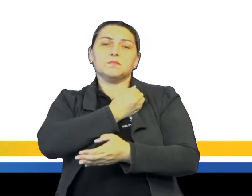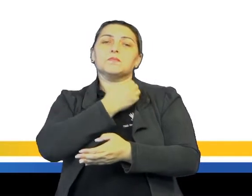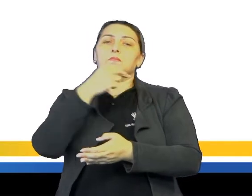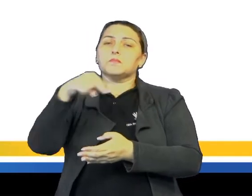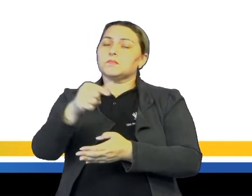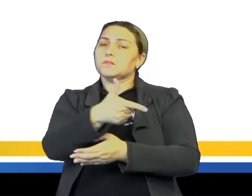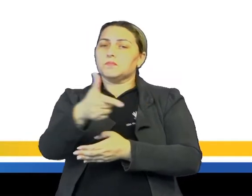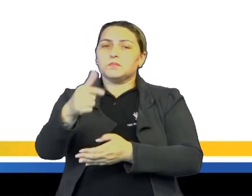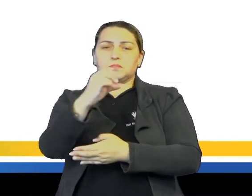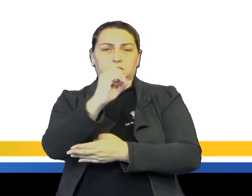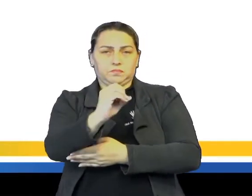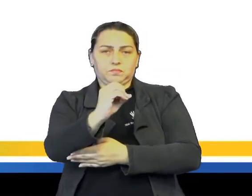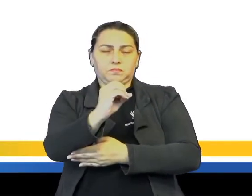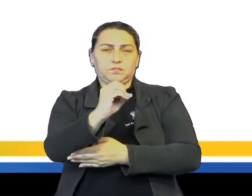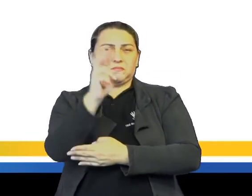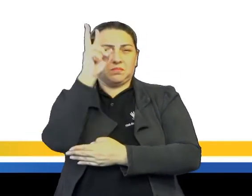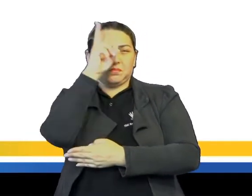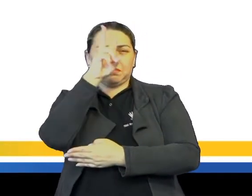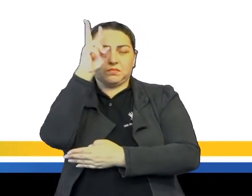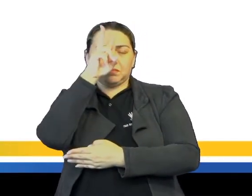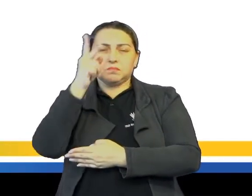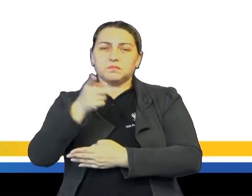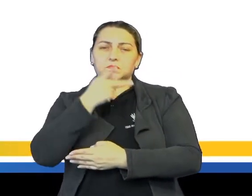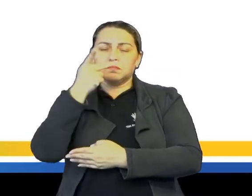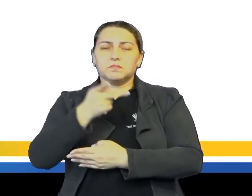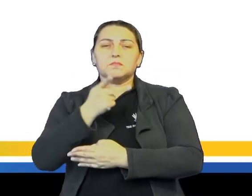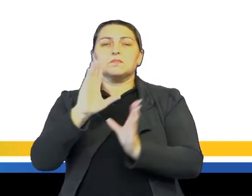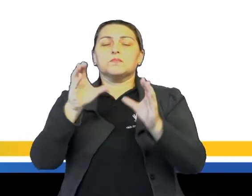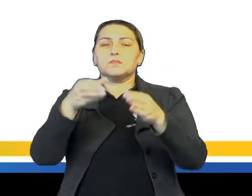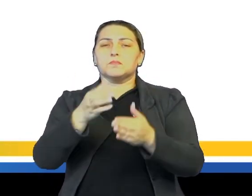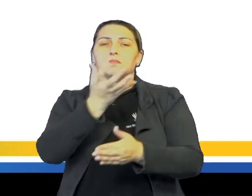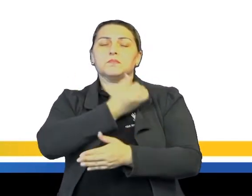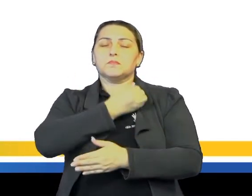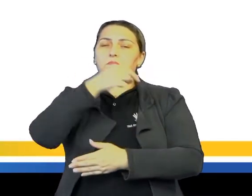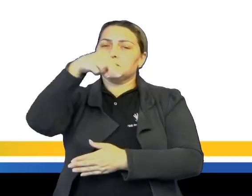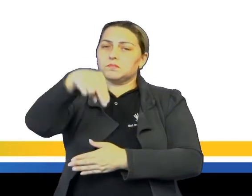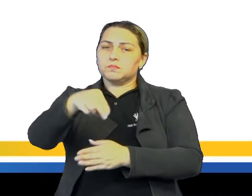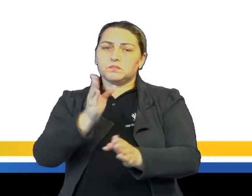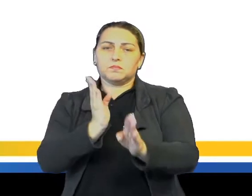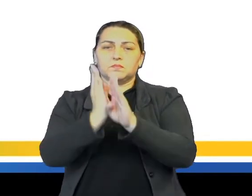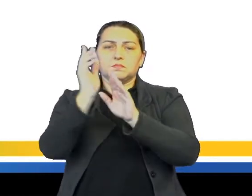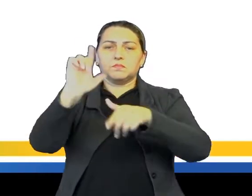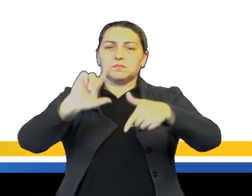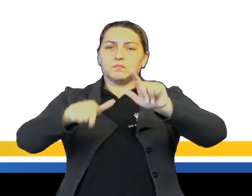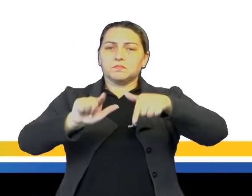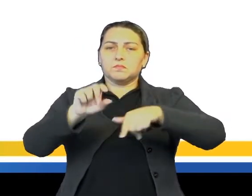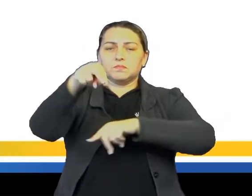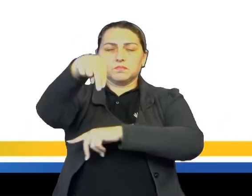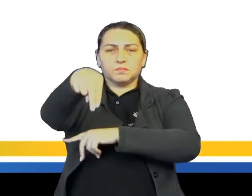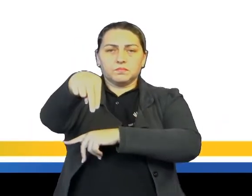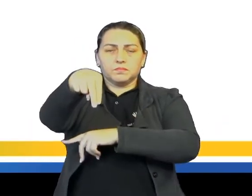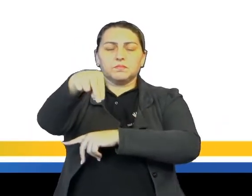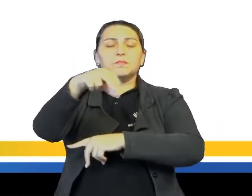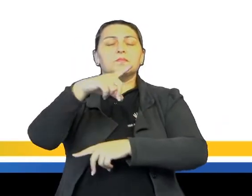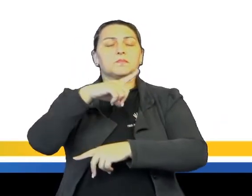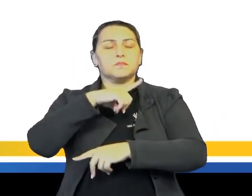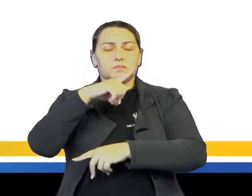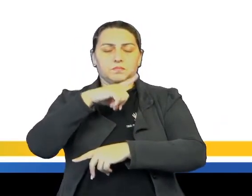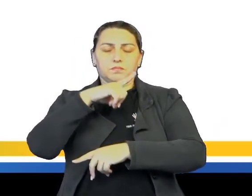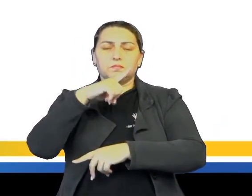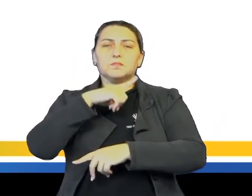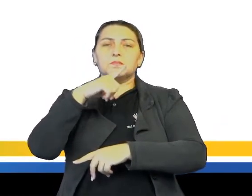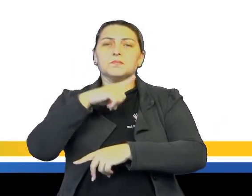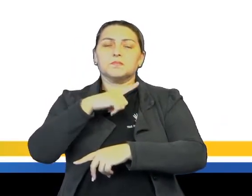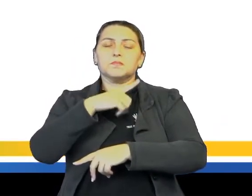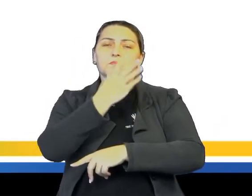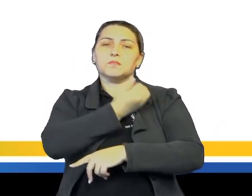naturais sem o zero. Lembra que eu falei que o conjunto dos números naturais ele é identificado pela letra N? Quando a gente está lidando com o conjunto